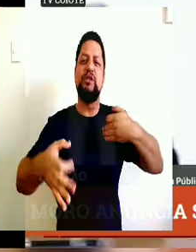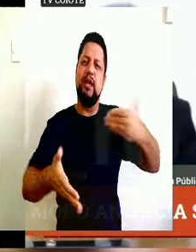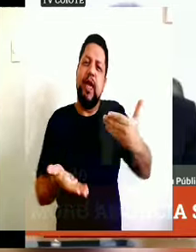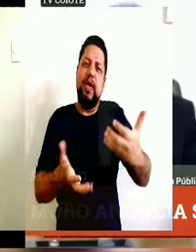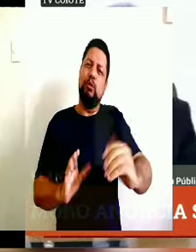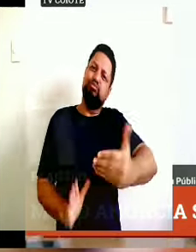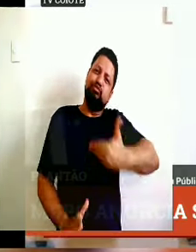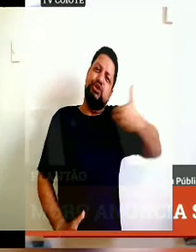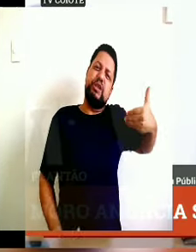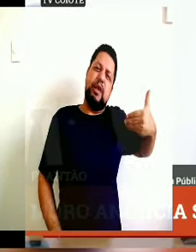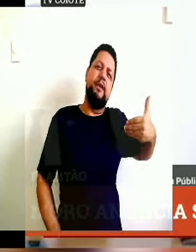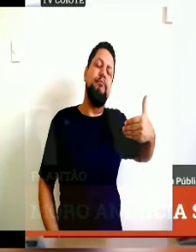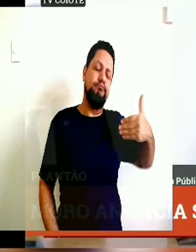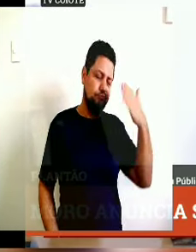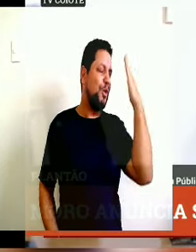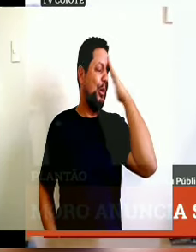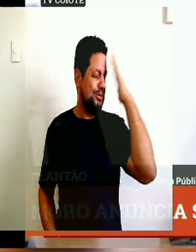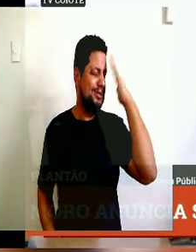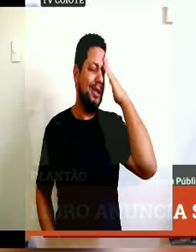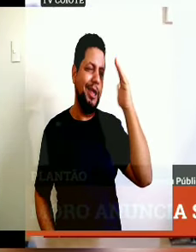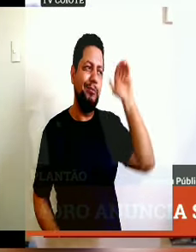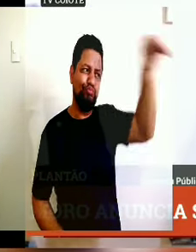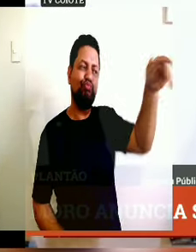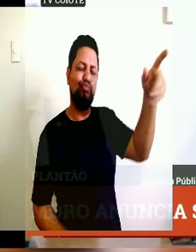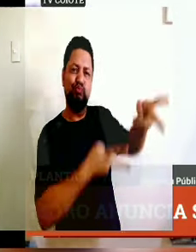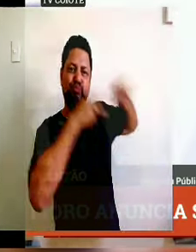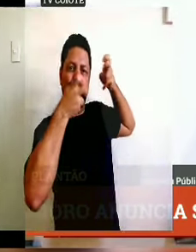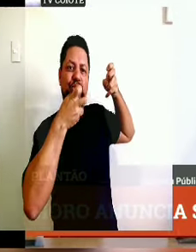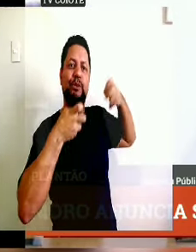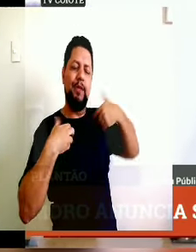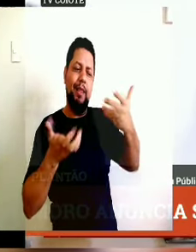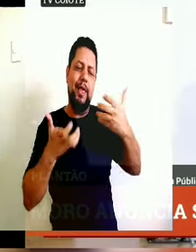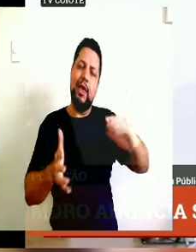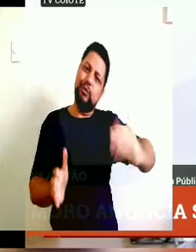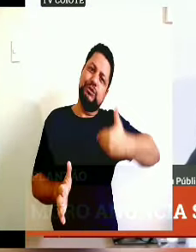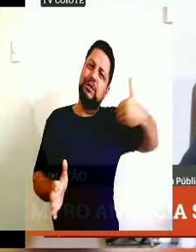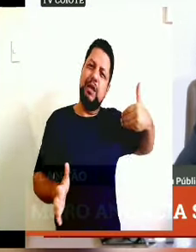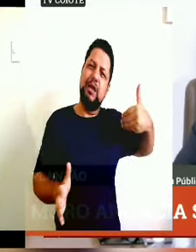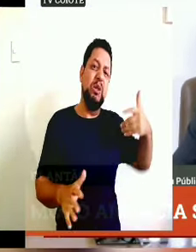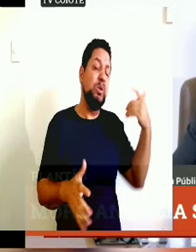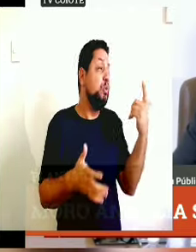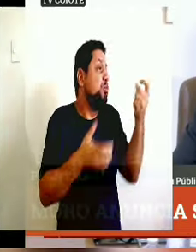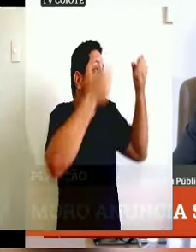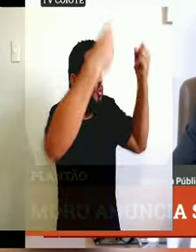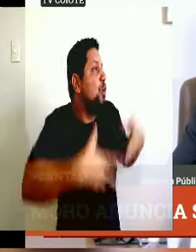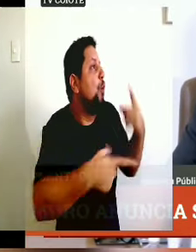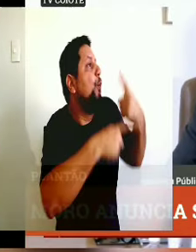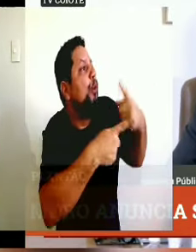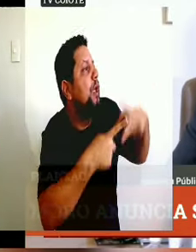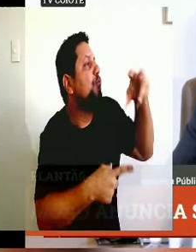porque essa precipitação na realização da exoneração, não vejo aí muita justificativa.